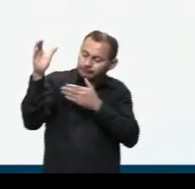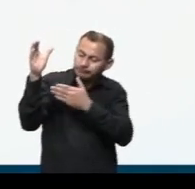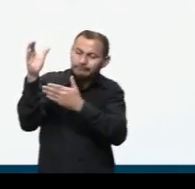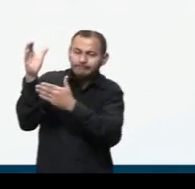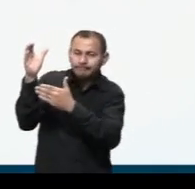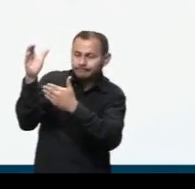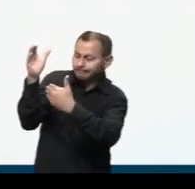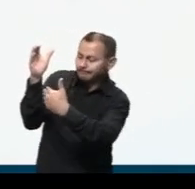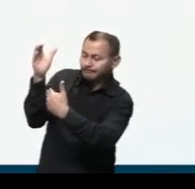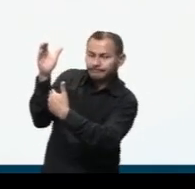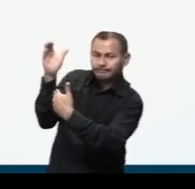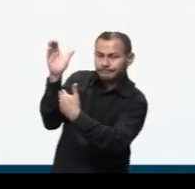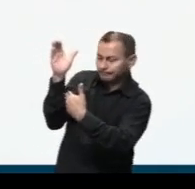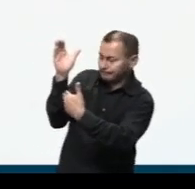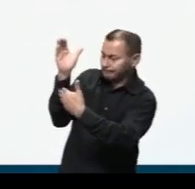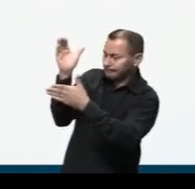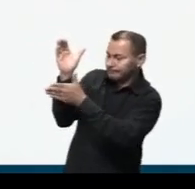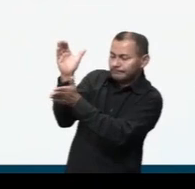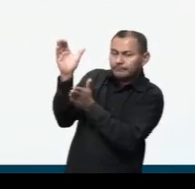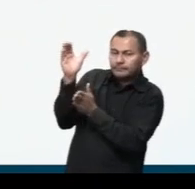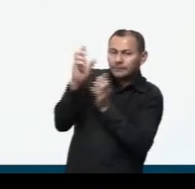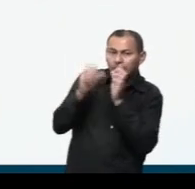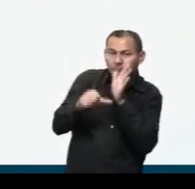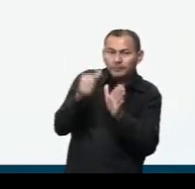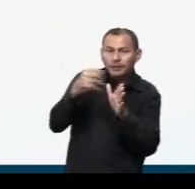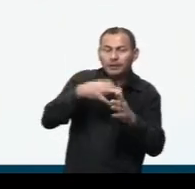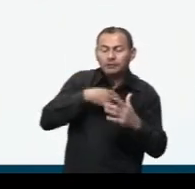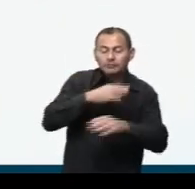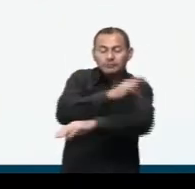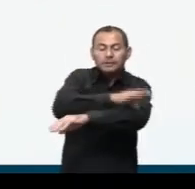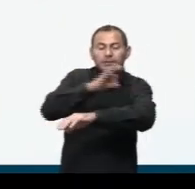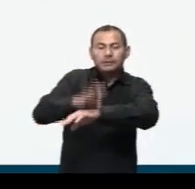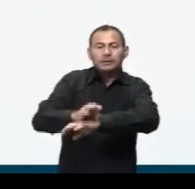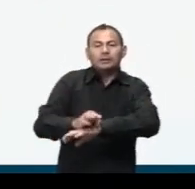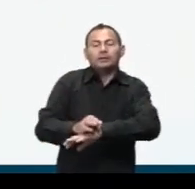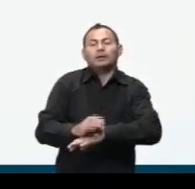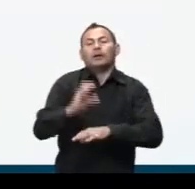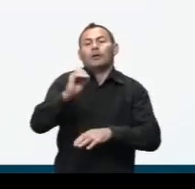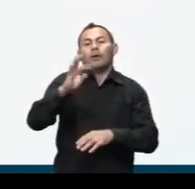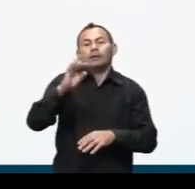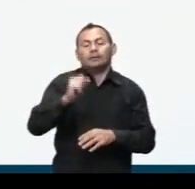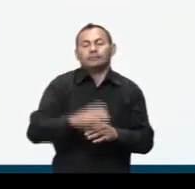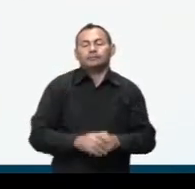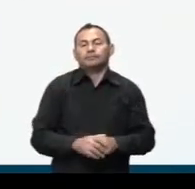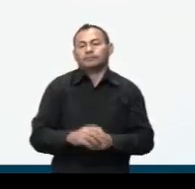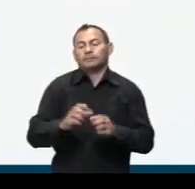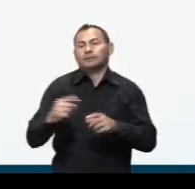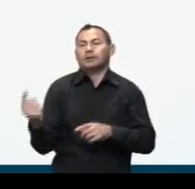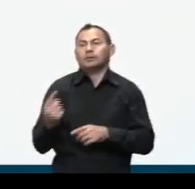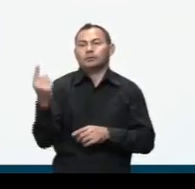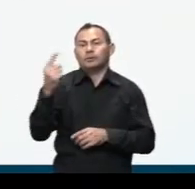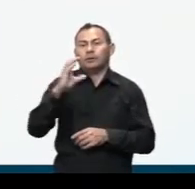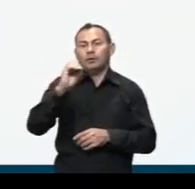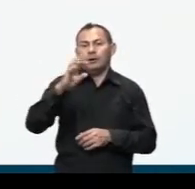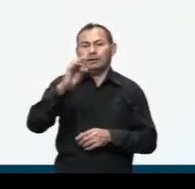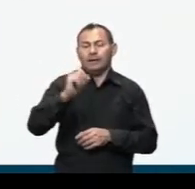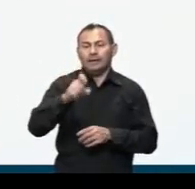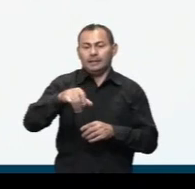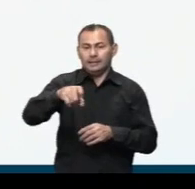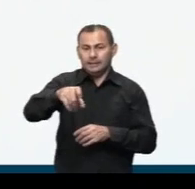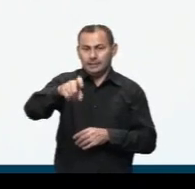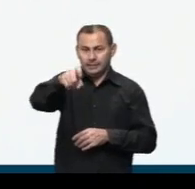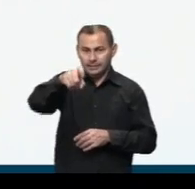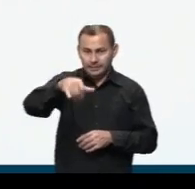consegue localizar esse primeiro ponto aqui, de acordo com a medida x, a cota x, e a altura, a cota y